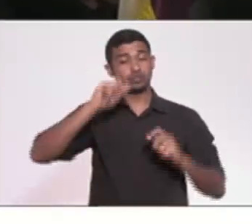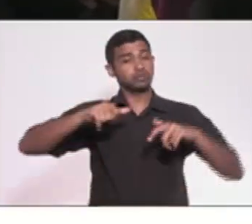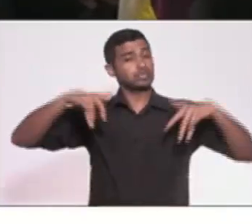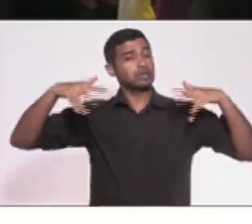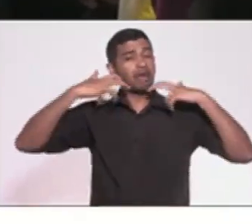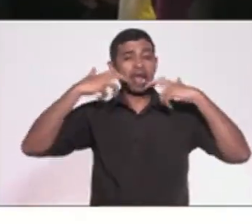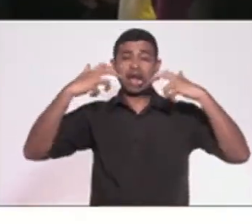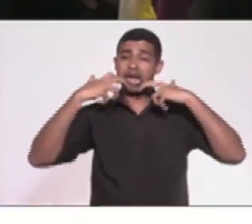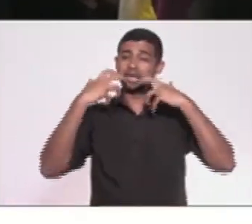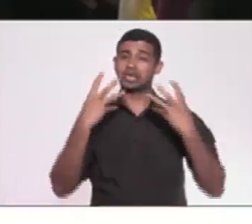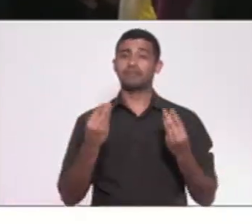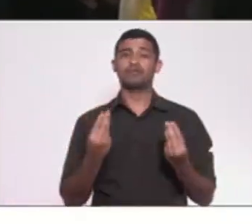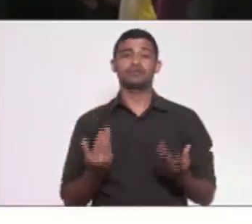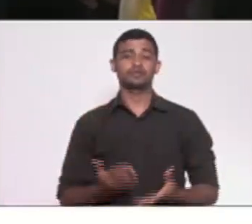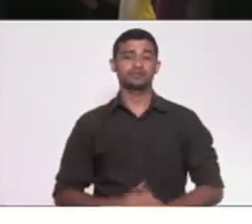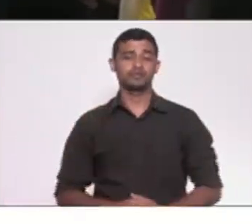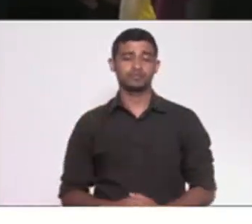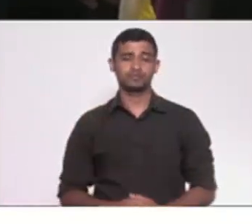no Brasil. A esquerda nunca foi